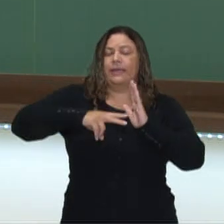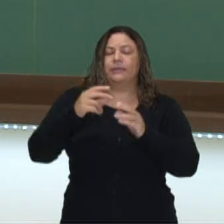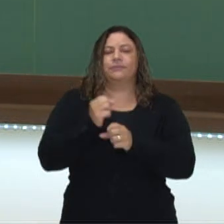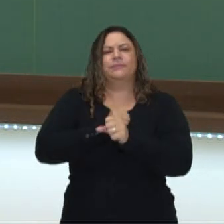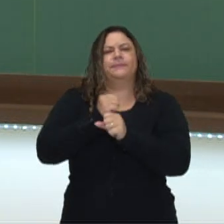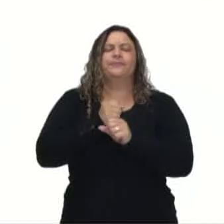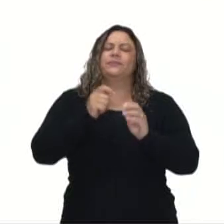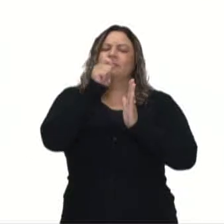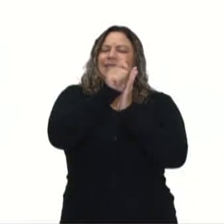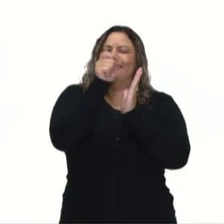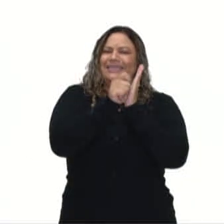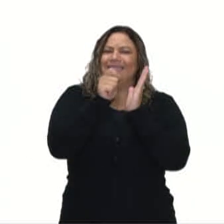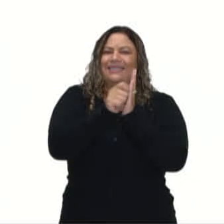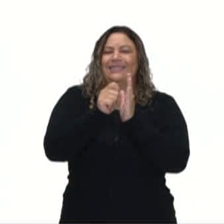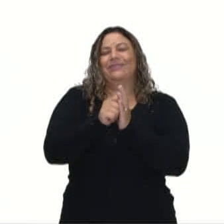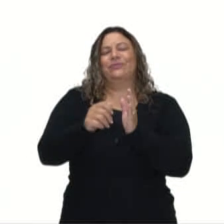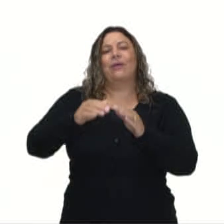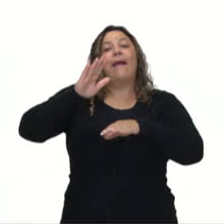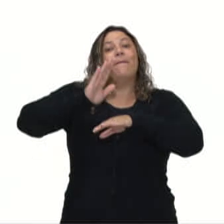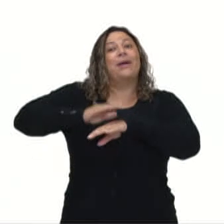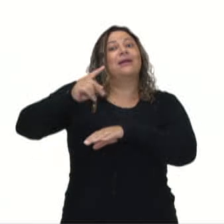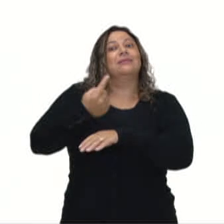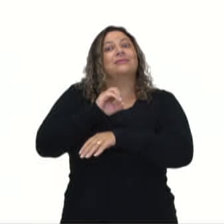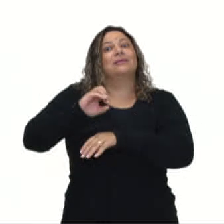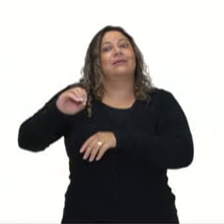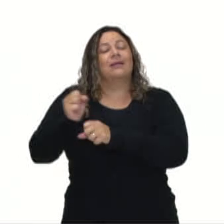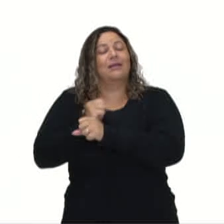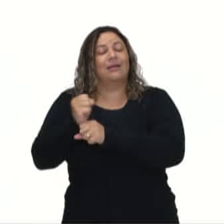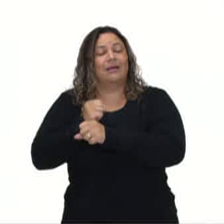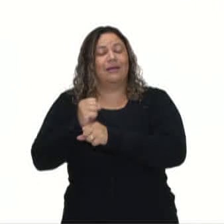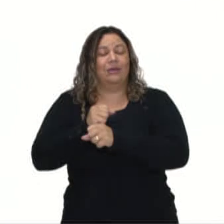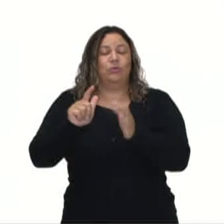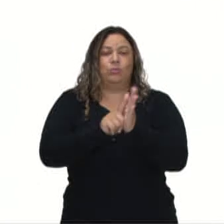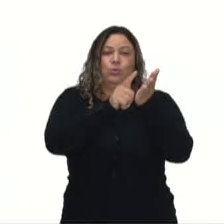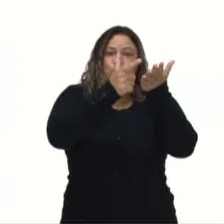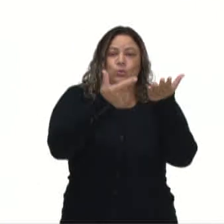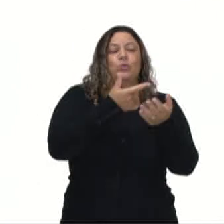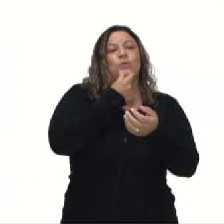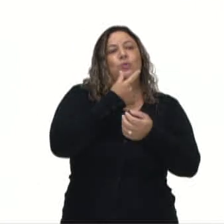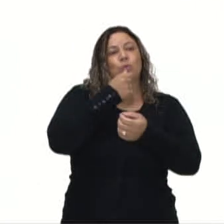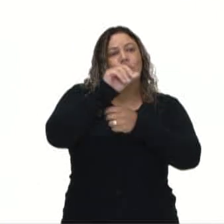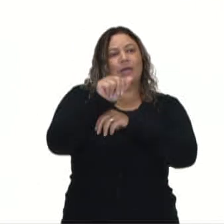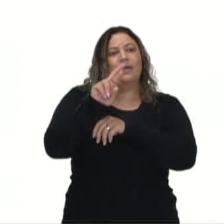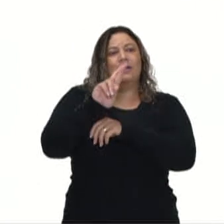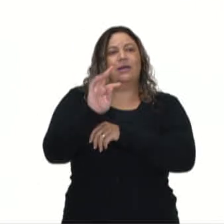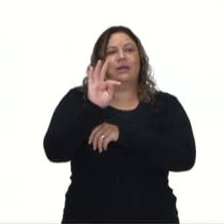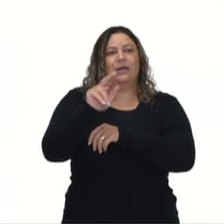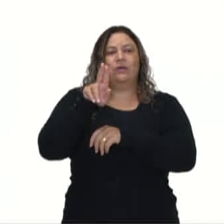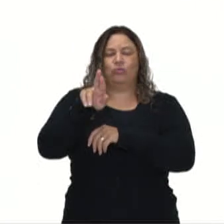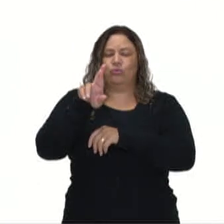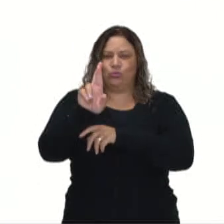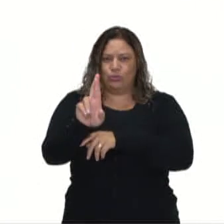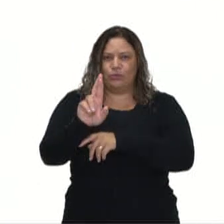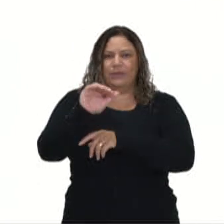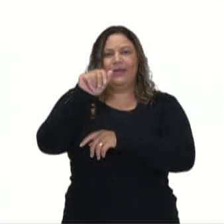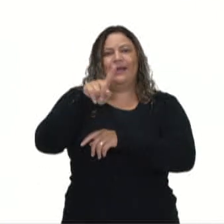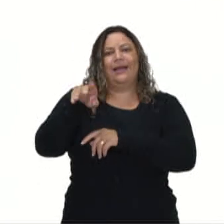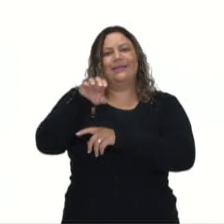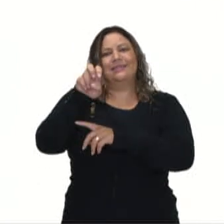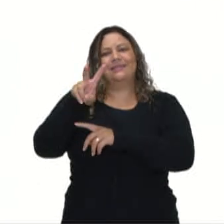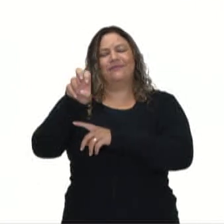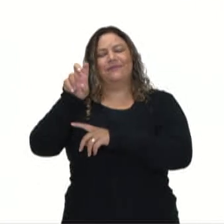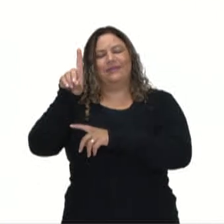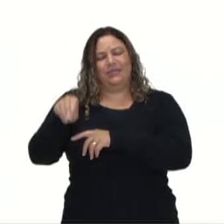um século pelo jornalista e teatrólogo Arthur Azevedo, para o jornal O País, né? Um